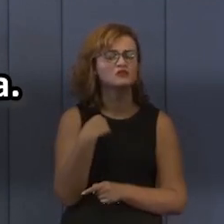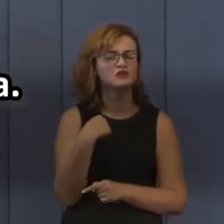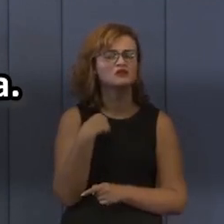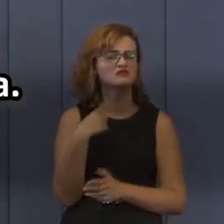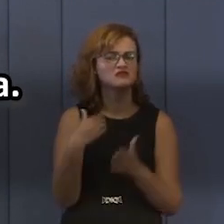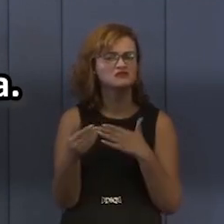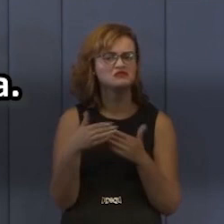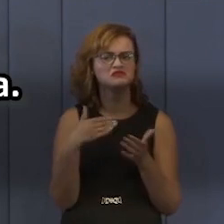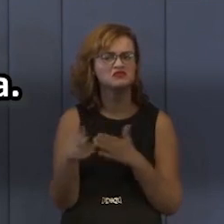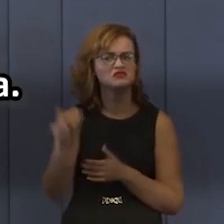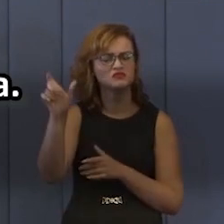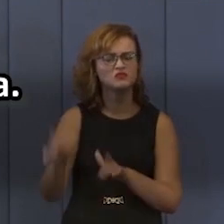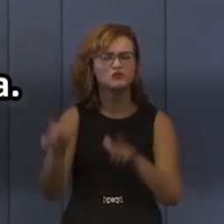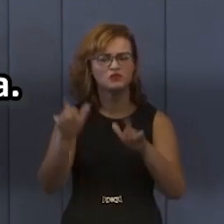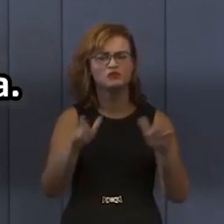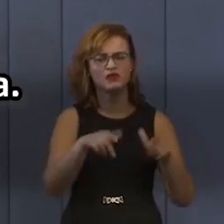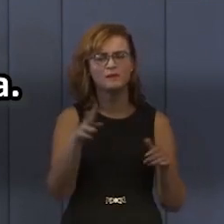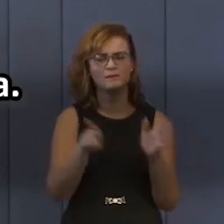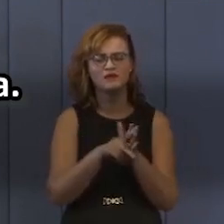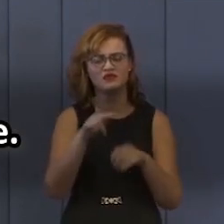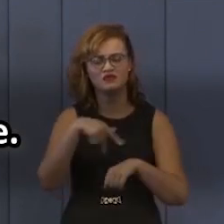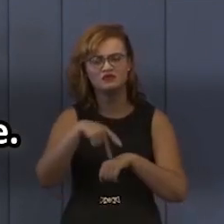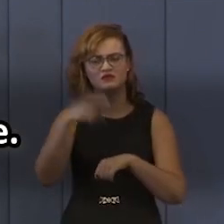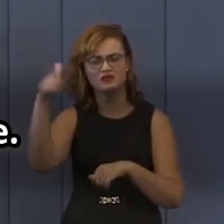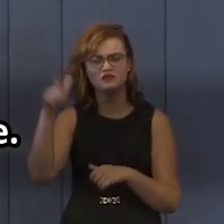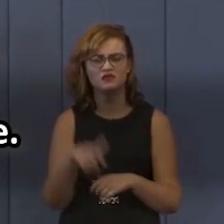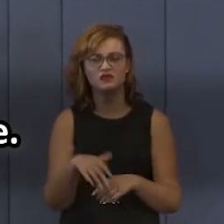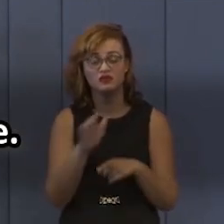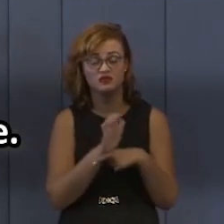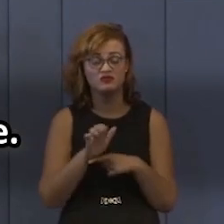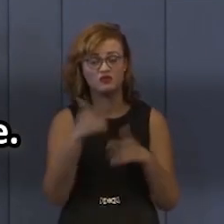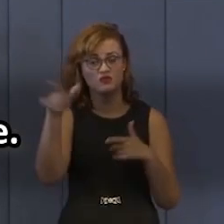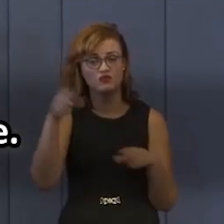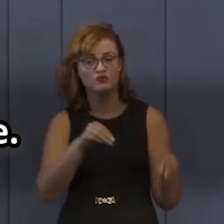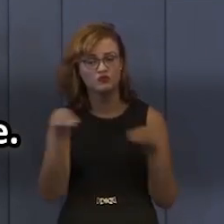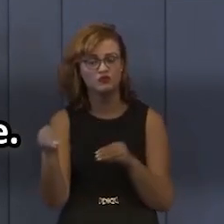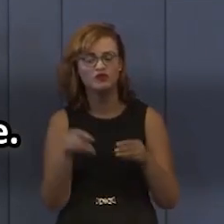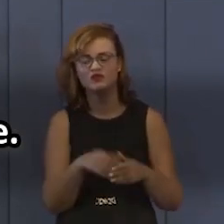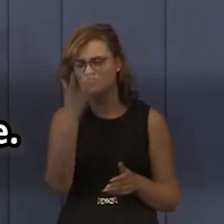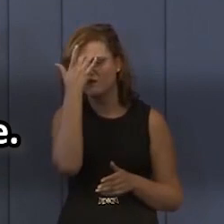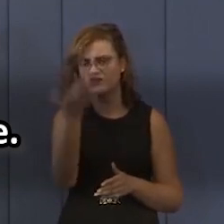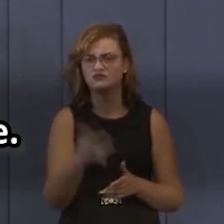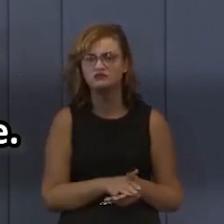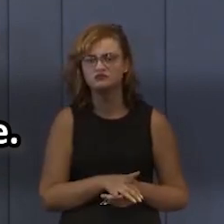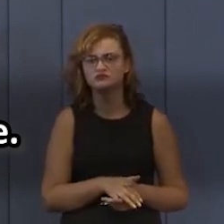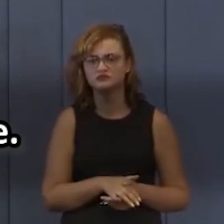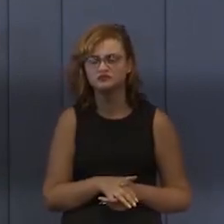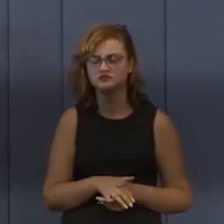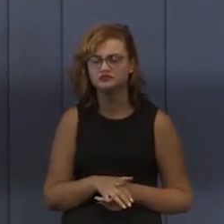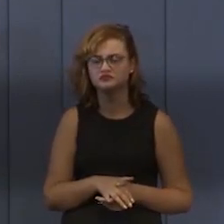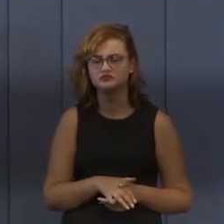E você se identifica, mesmo na diáspora, pertencente a uma determinada nação, embora esteja morando em outro